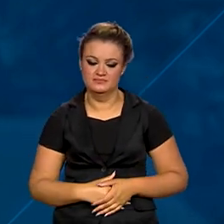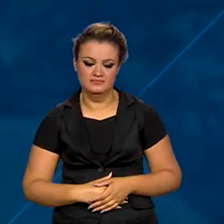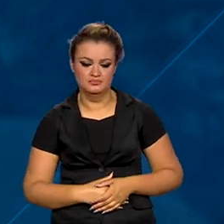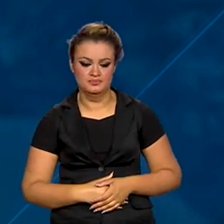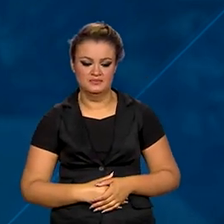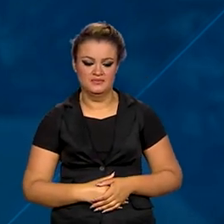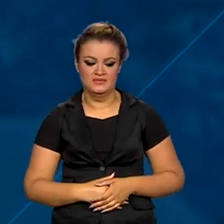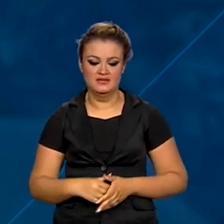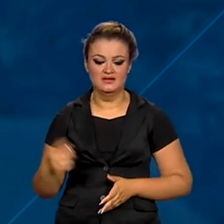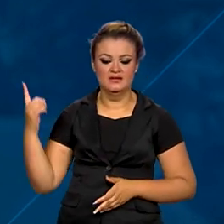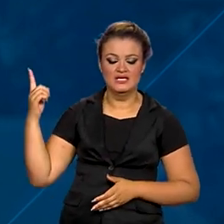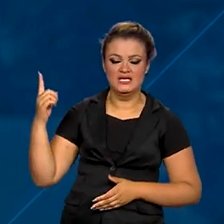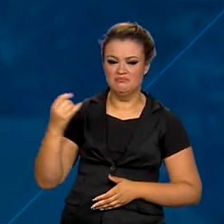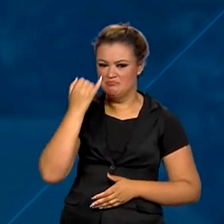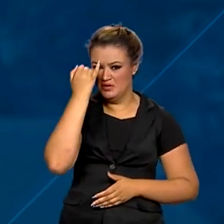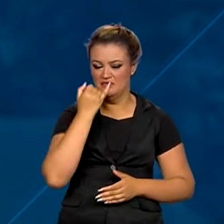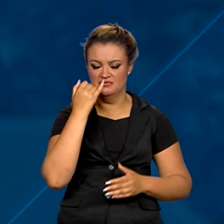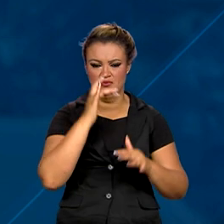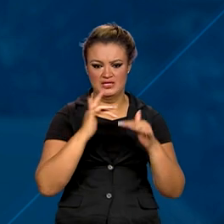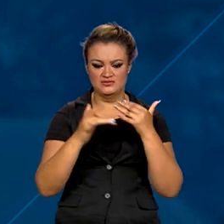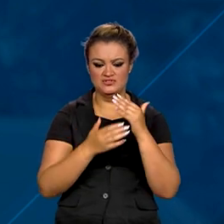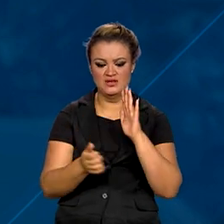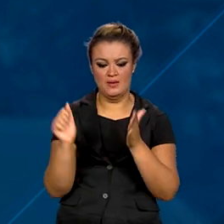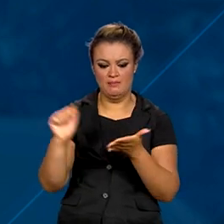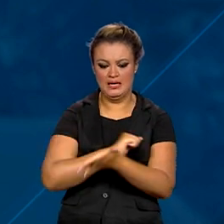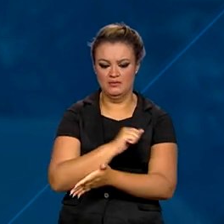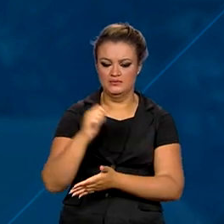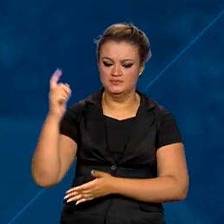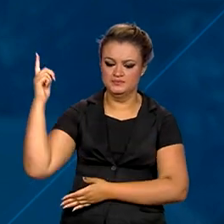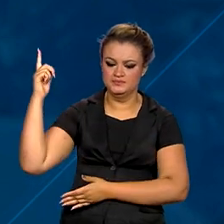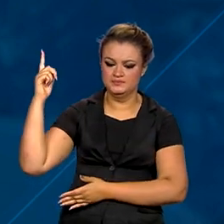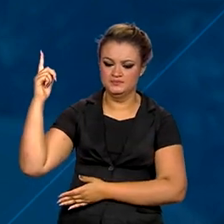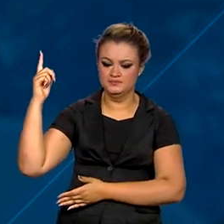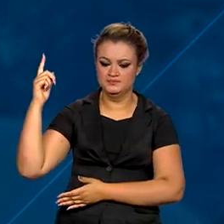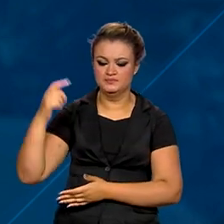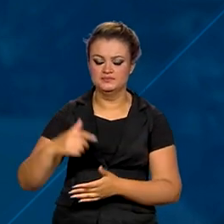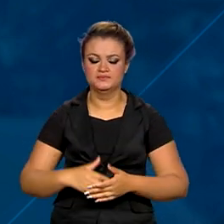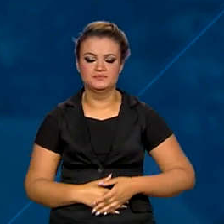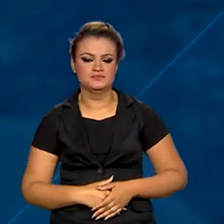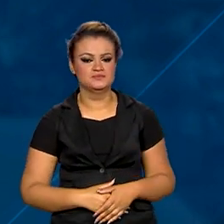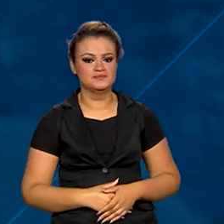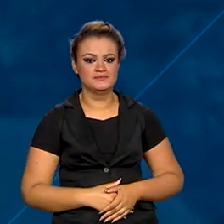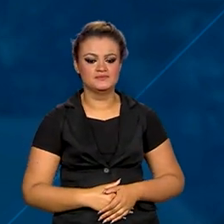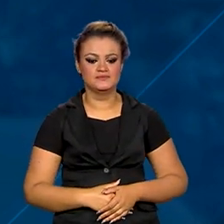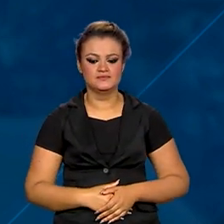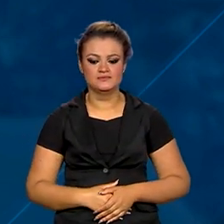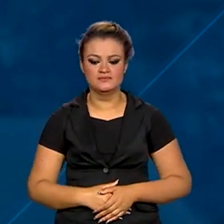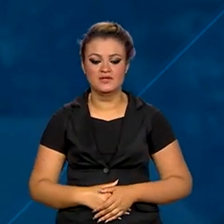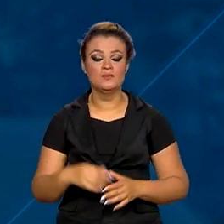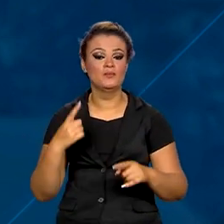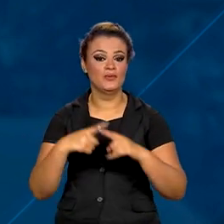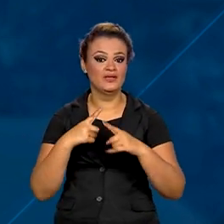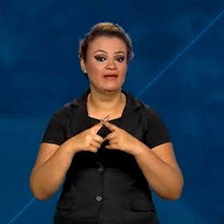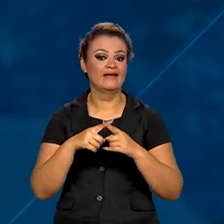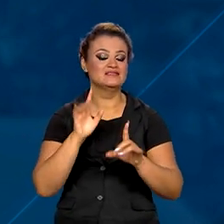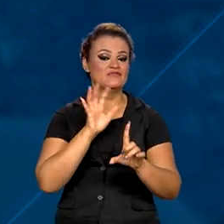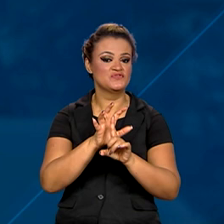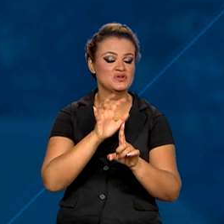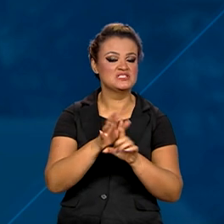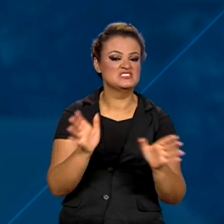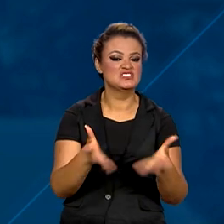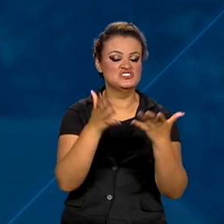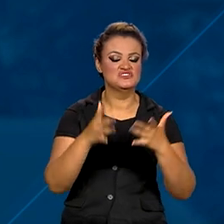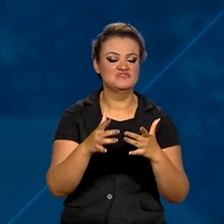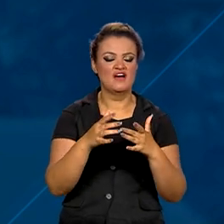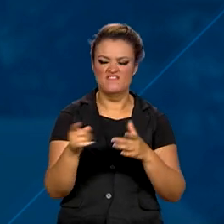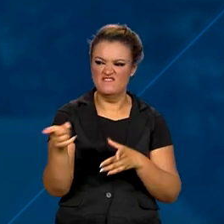presas e retirados do ar 756 perfis em diferentes redes sociais por influenciar ou